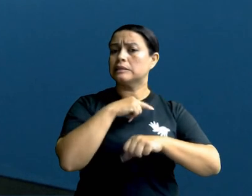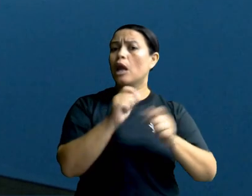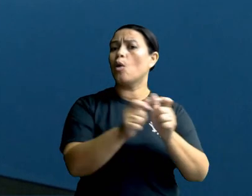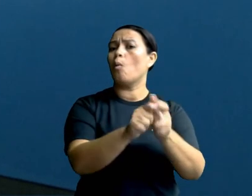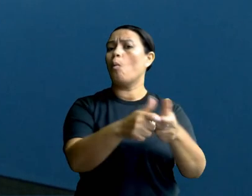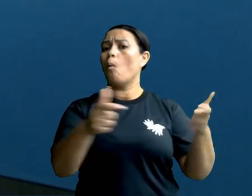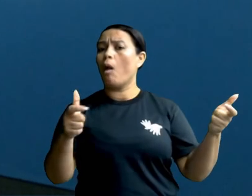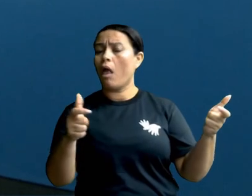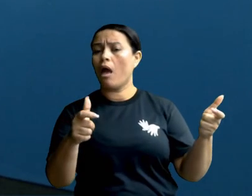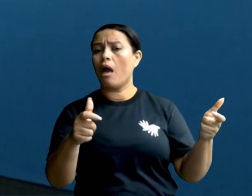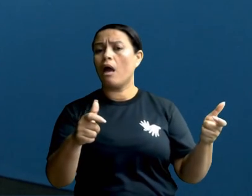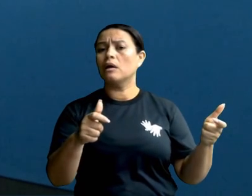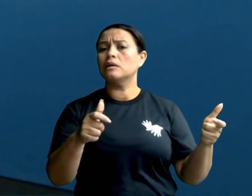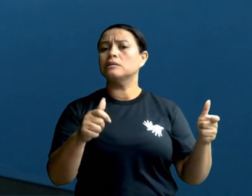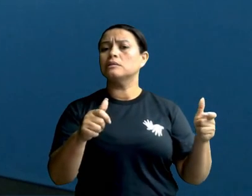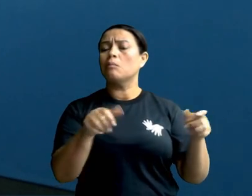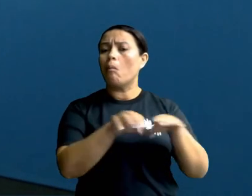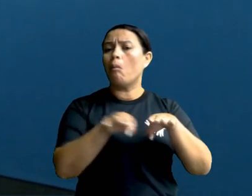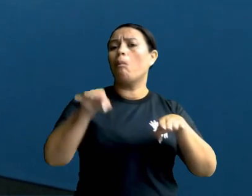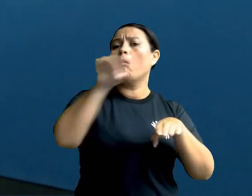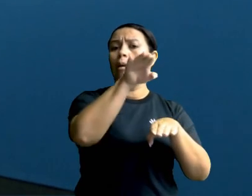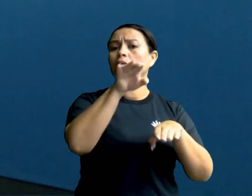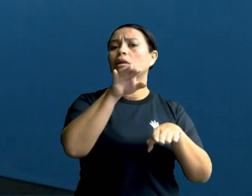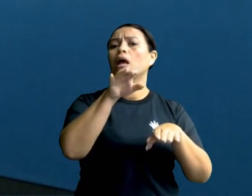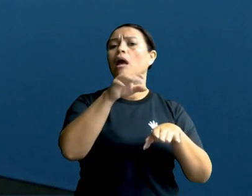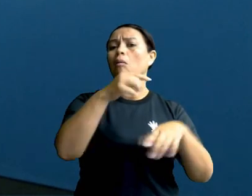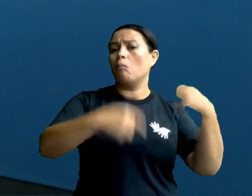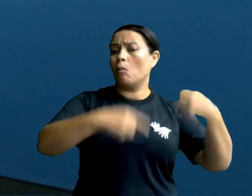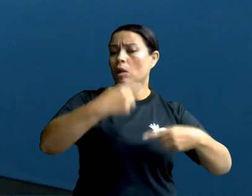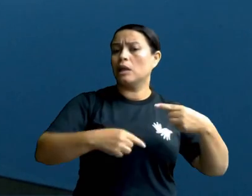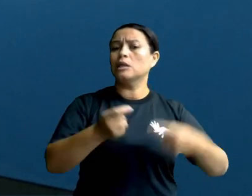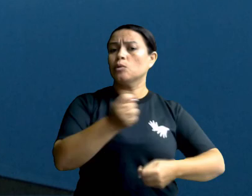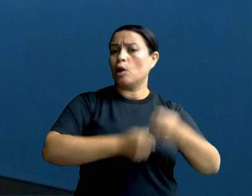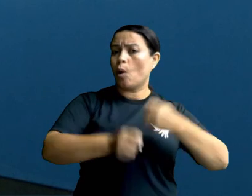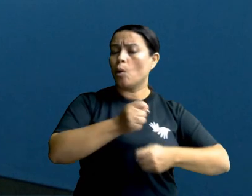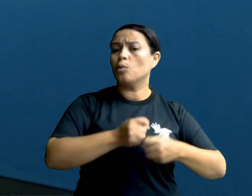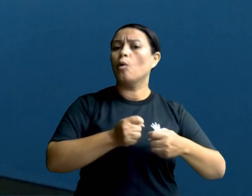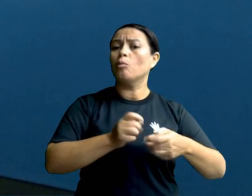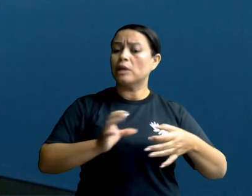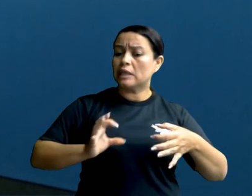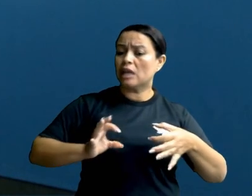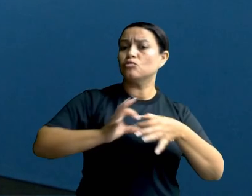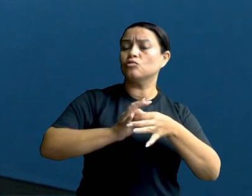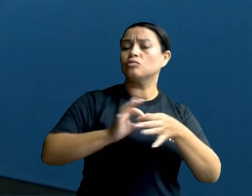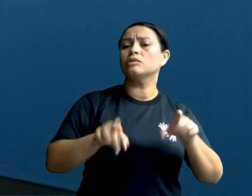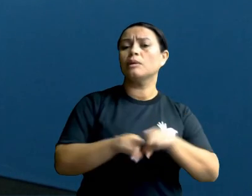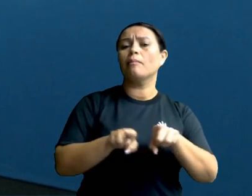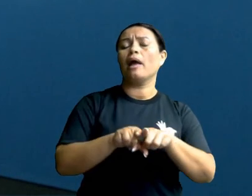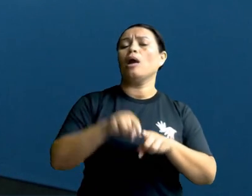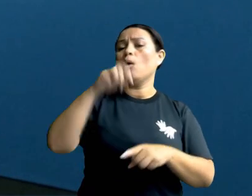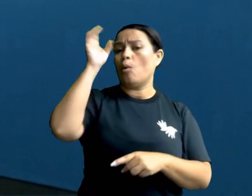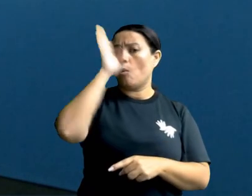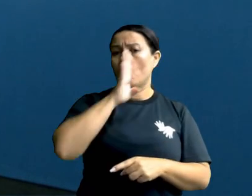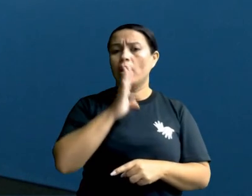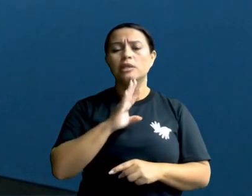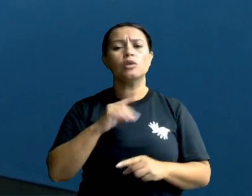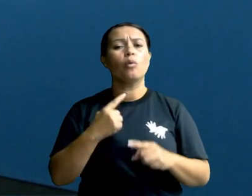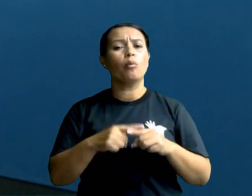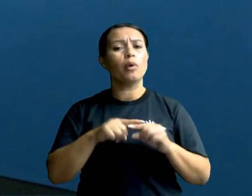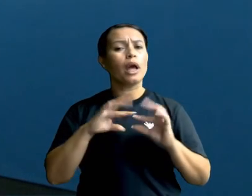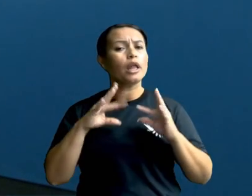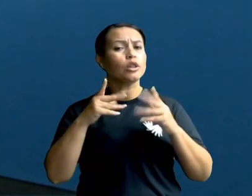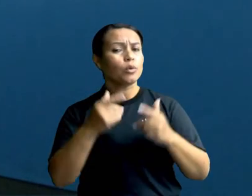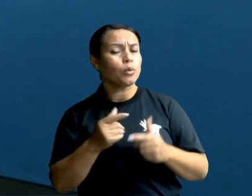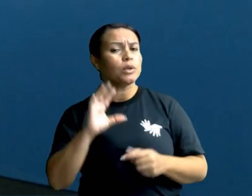é um grande poderio político e que é um dos maiores parceiros do Brasil, que tudo, né, que acontece realmente